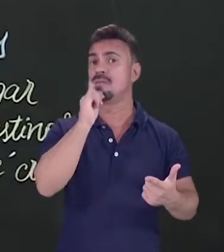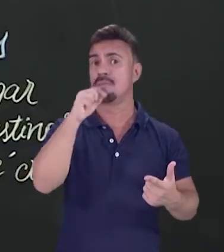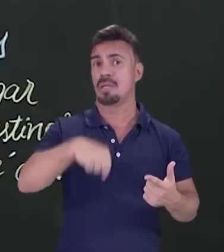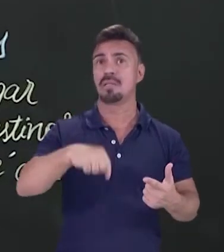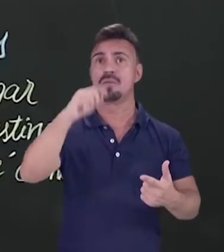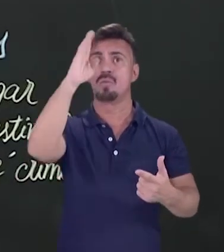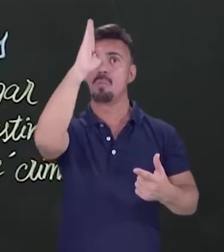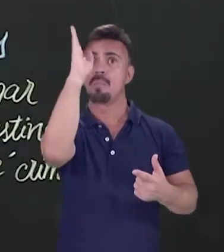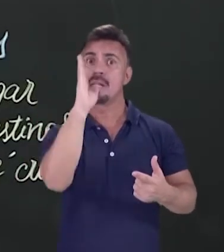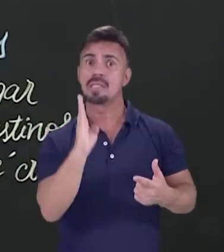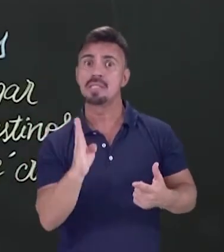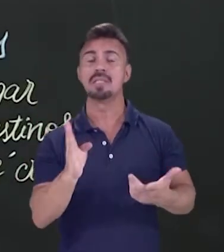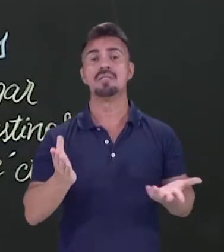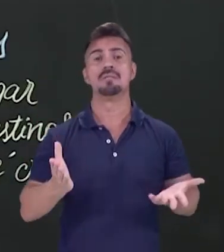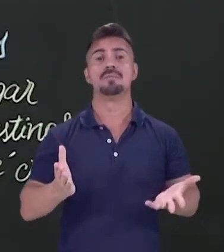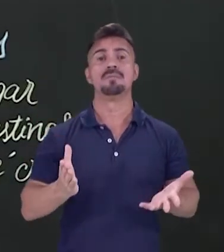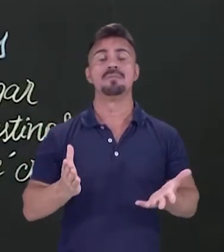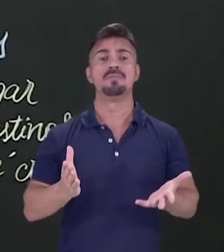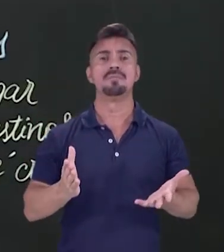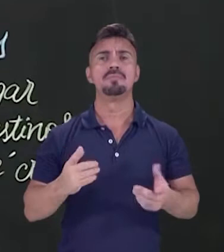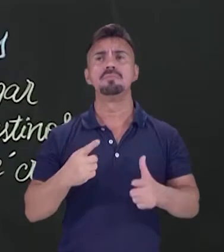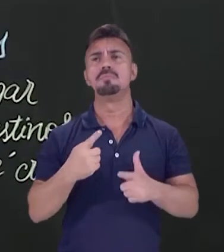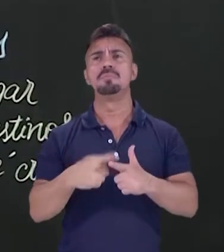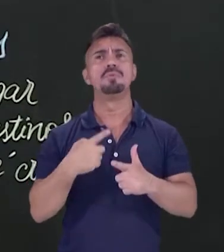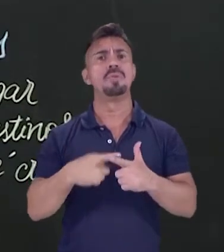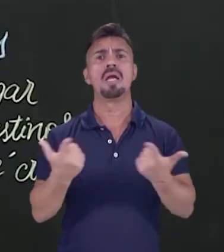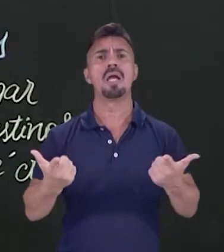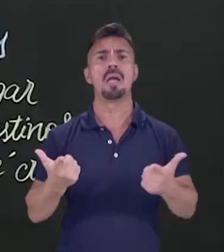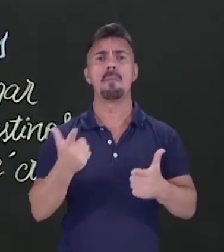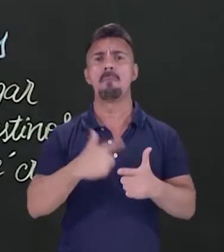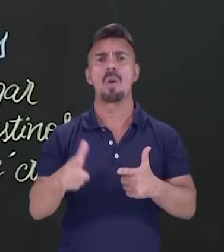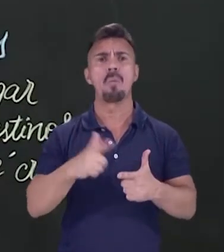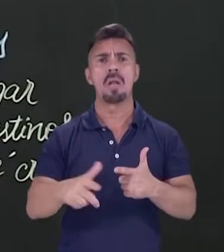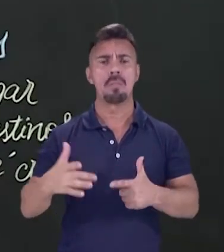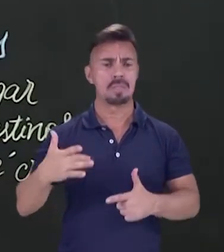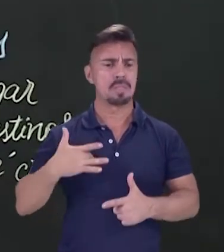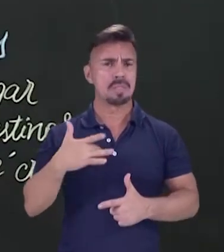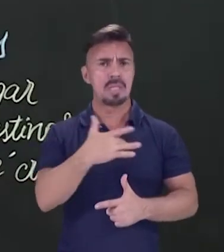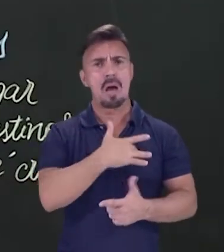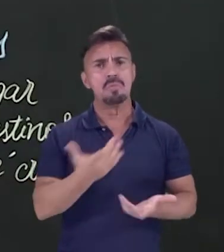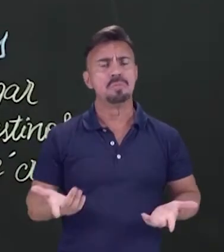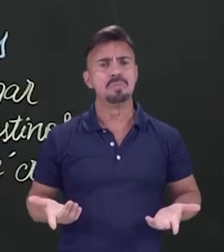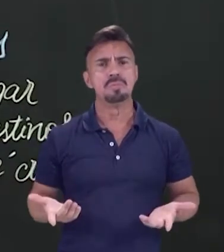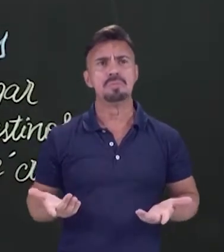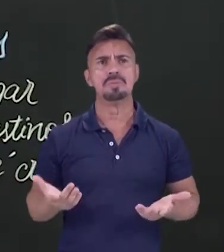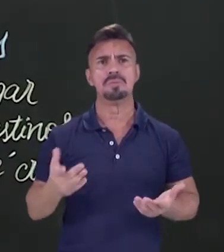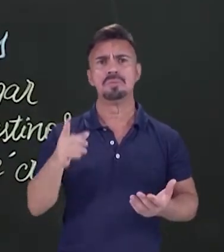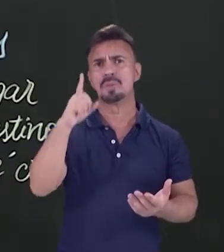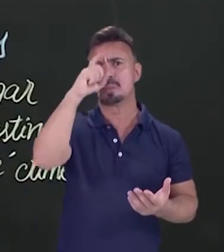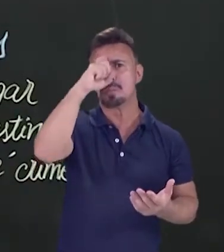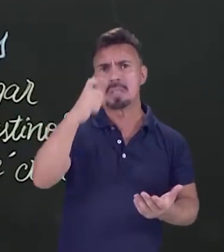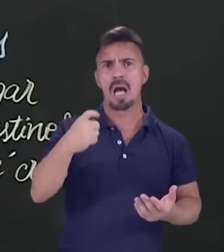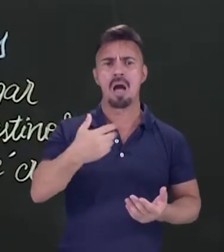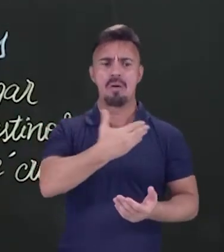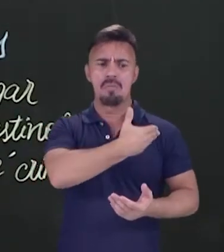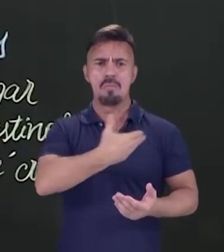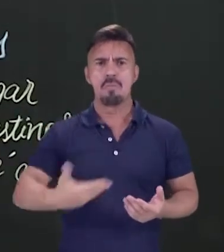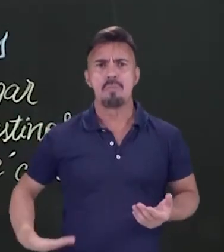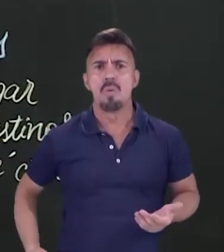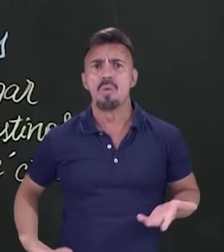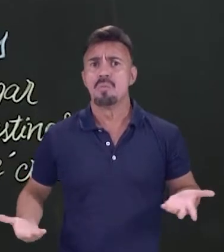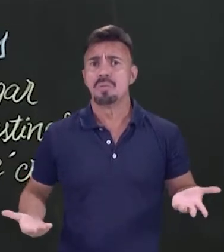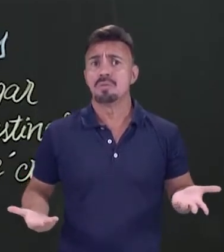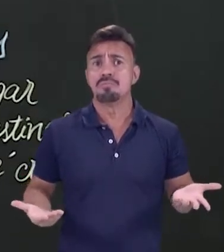Brasil, quais são as questões que afetam o desenvolvimento de um programa de saúde, de uma estratégia de saúde pública que de